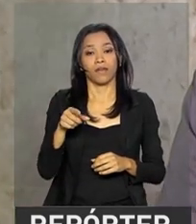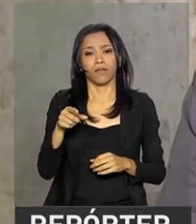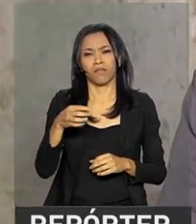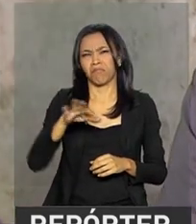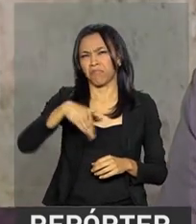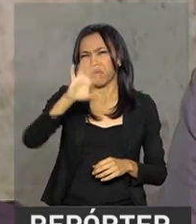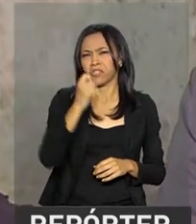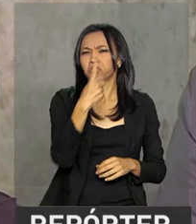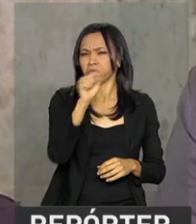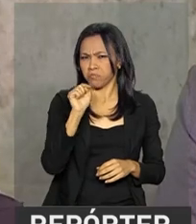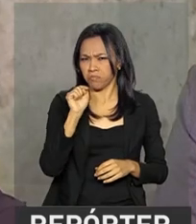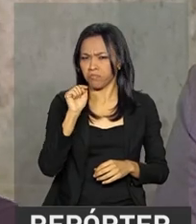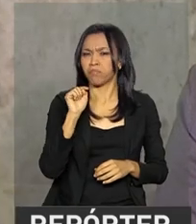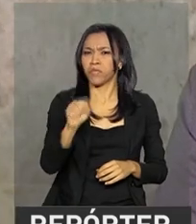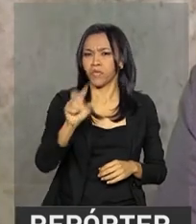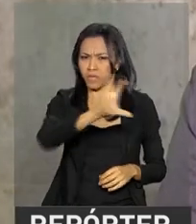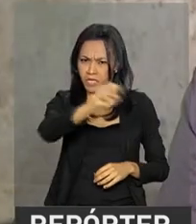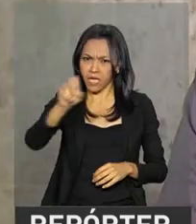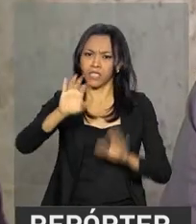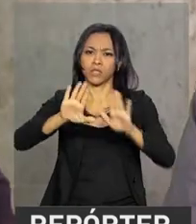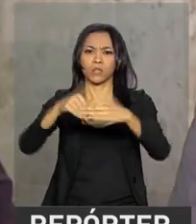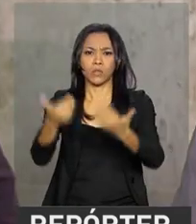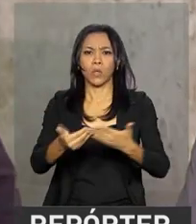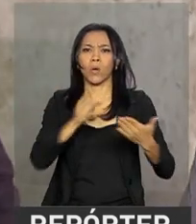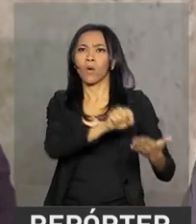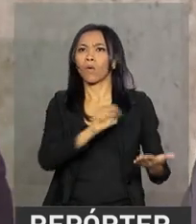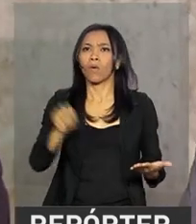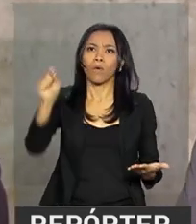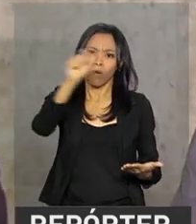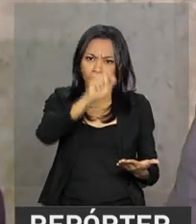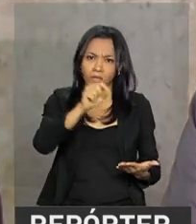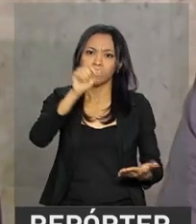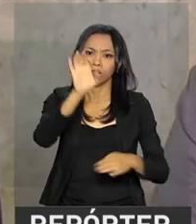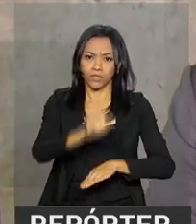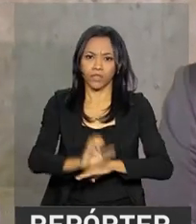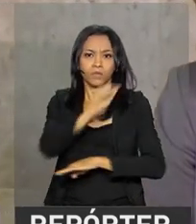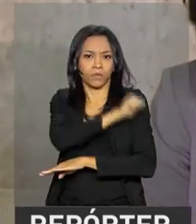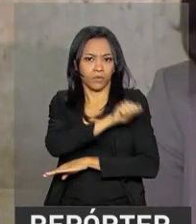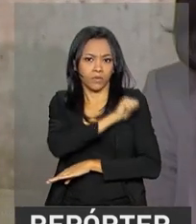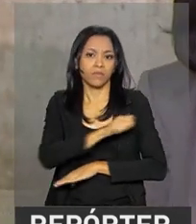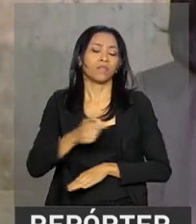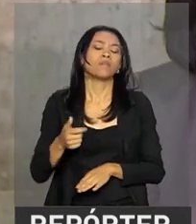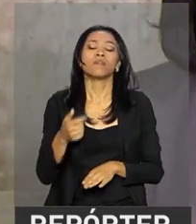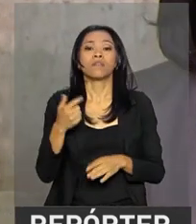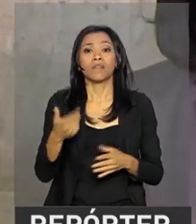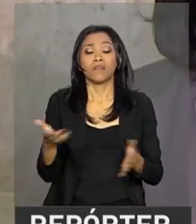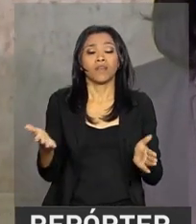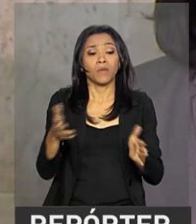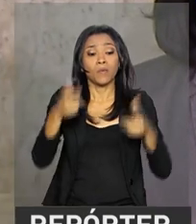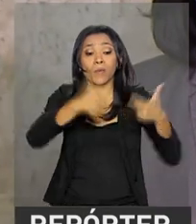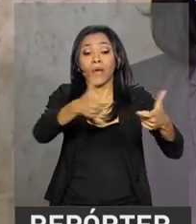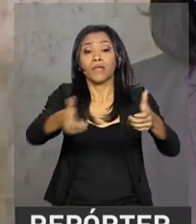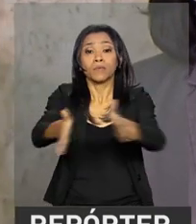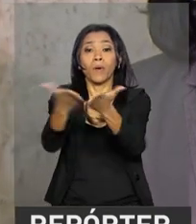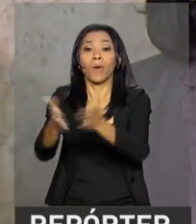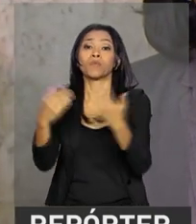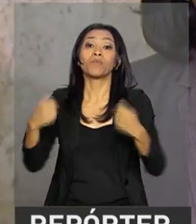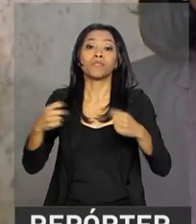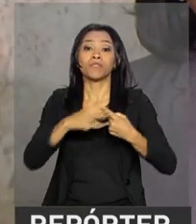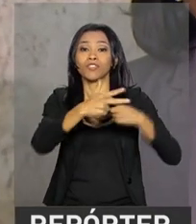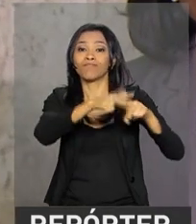e elas estão precisando, muitas delas, que estão inclusive em comunidades carentes, estão precisando de